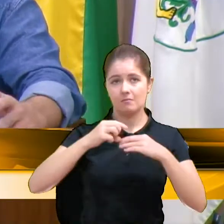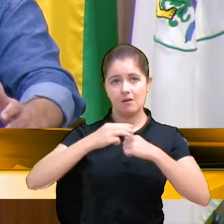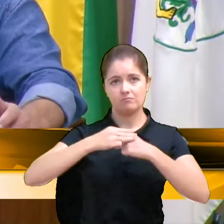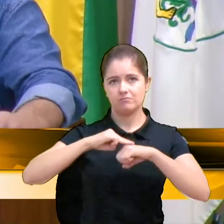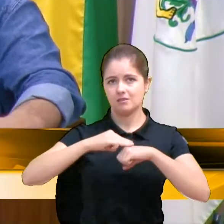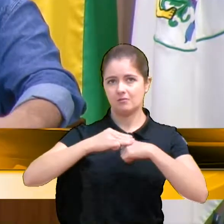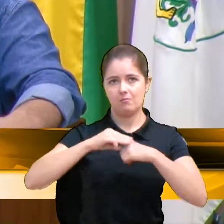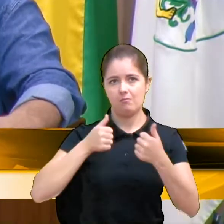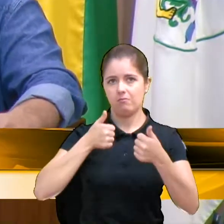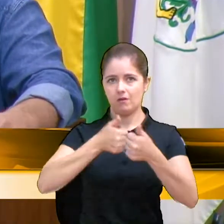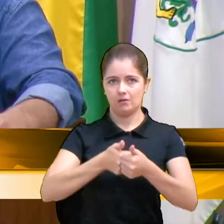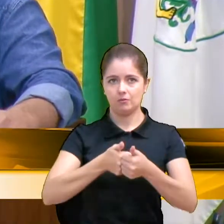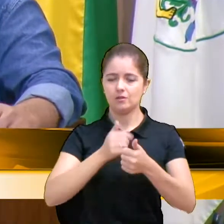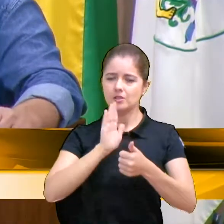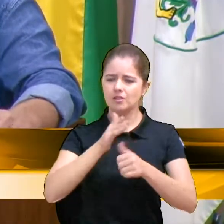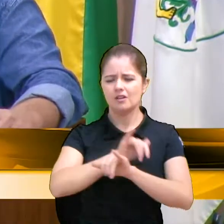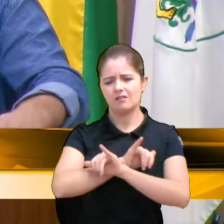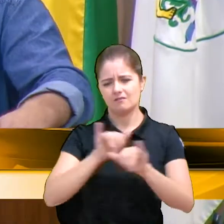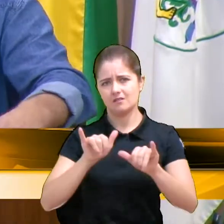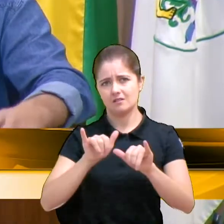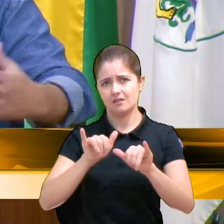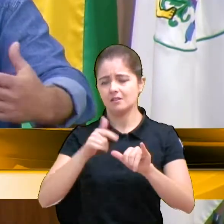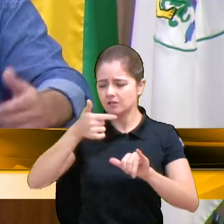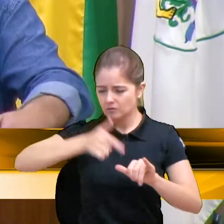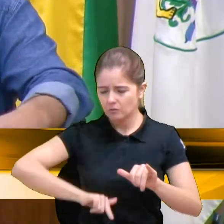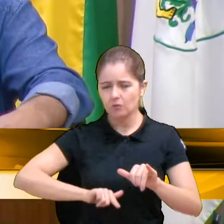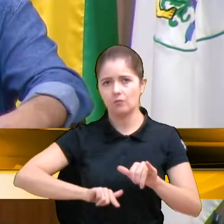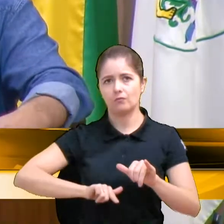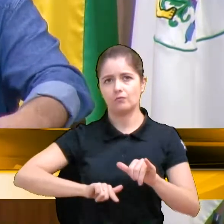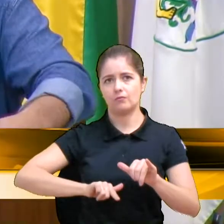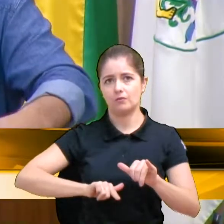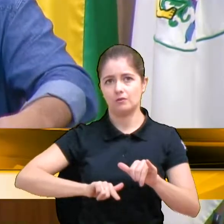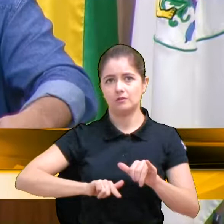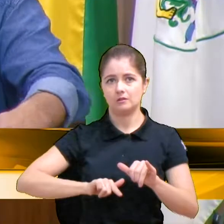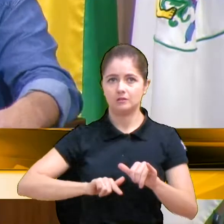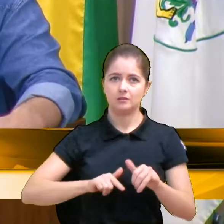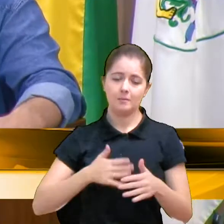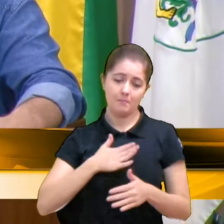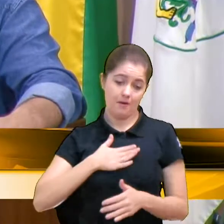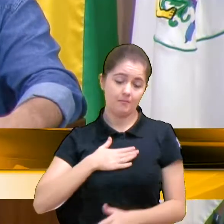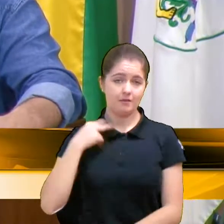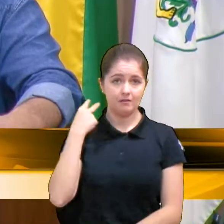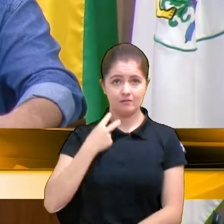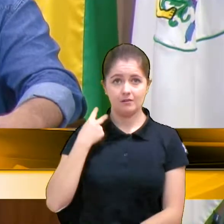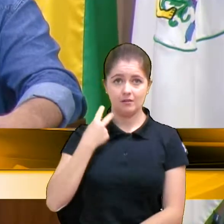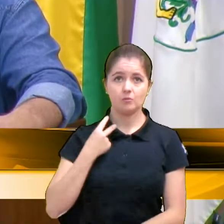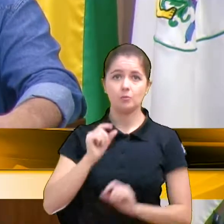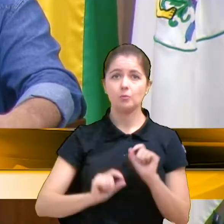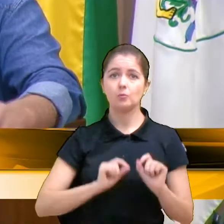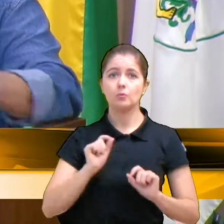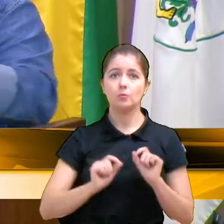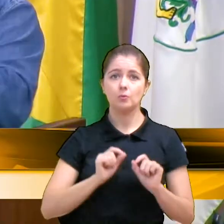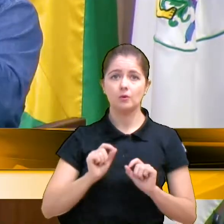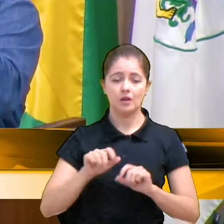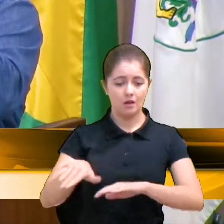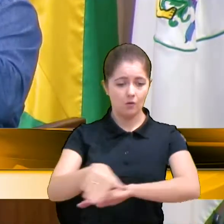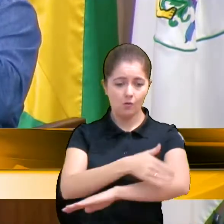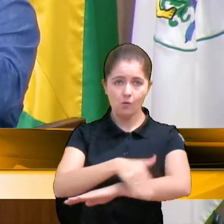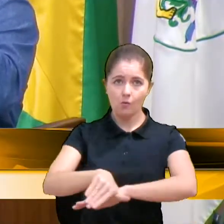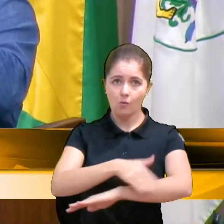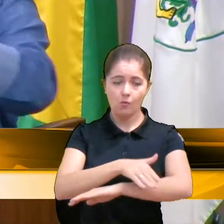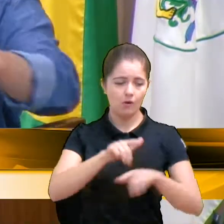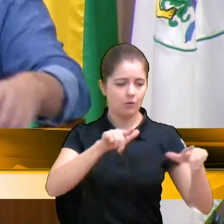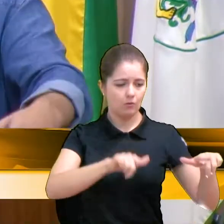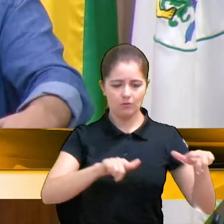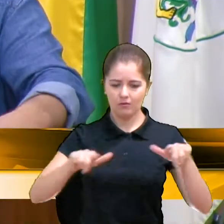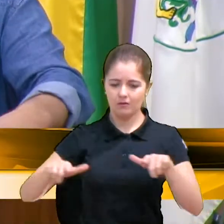falei nessa casa aqui, vou repetir que e para esse vereador aqui, esses trechos onde eles falam, já